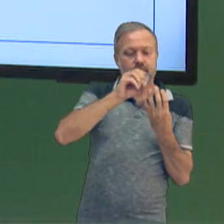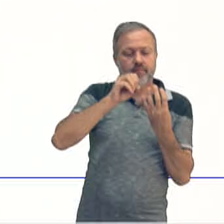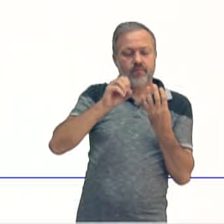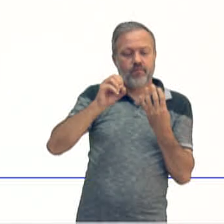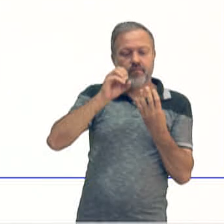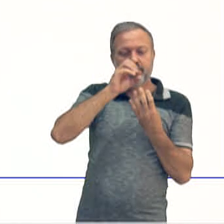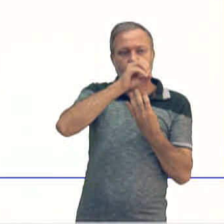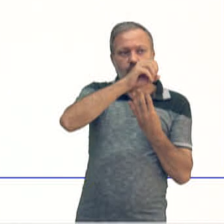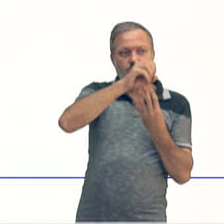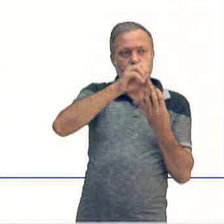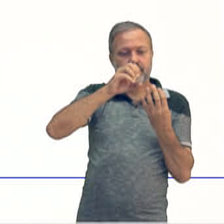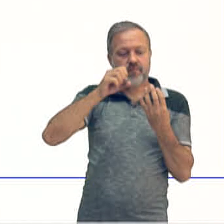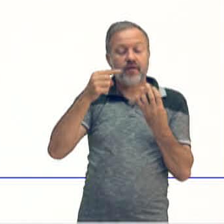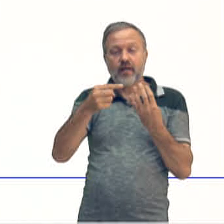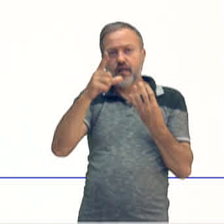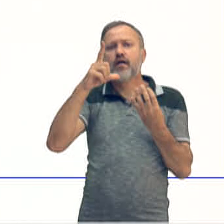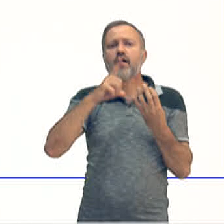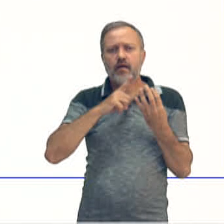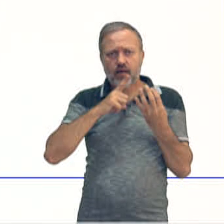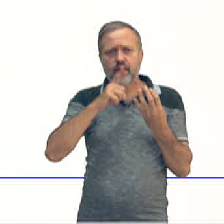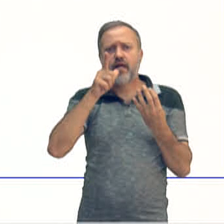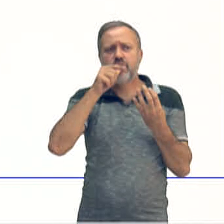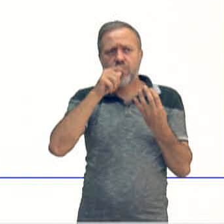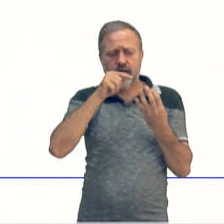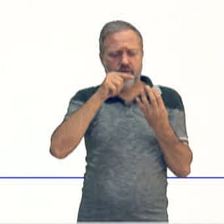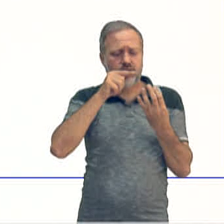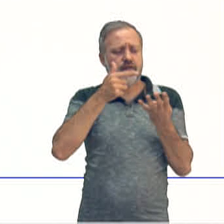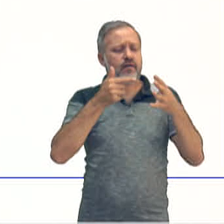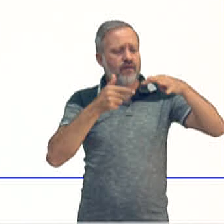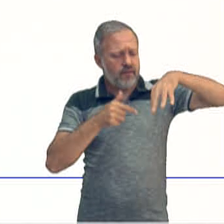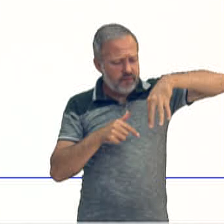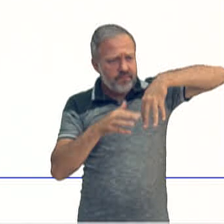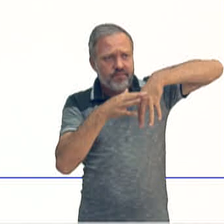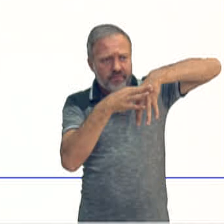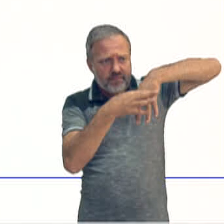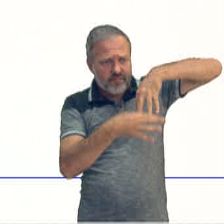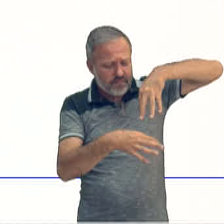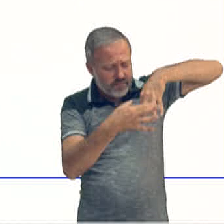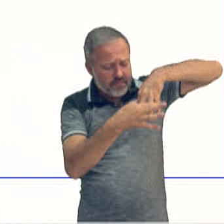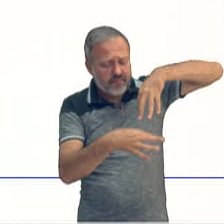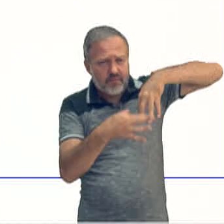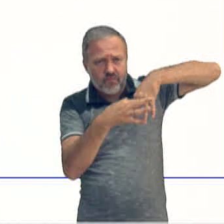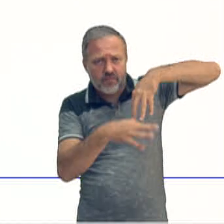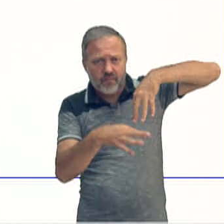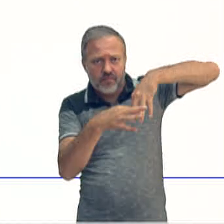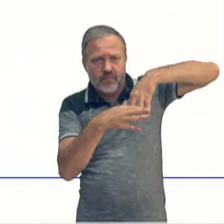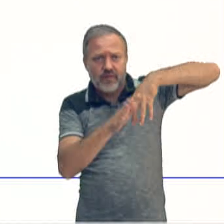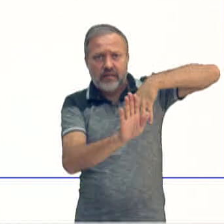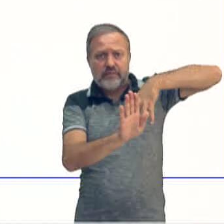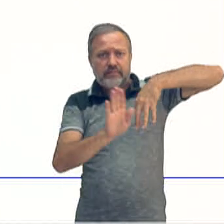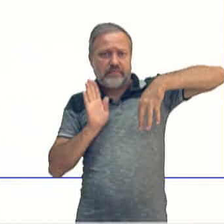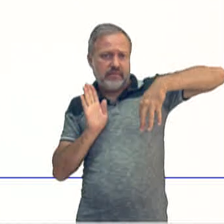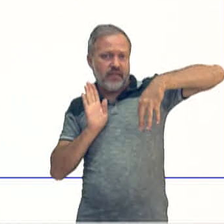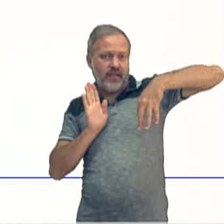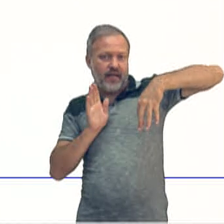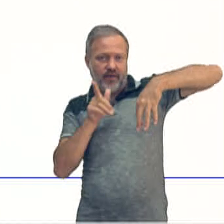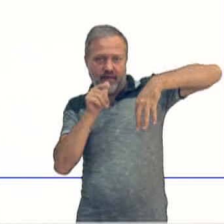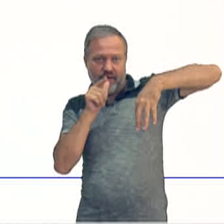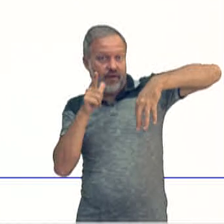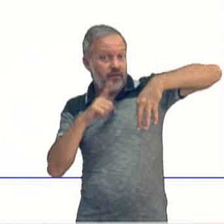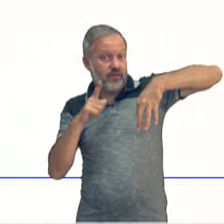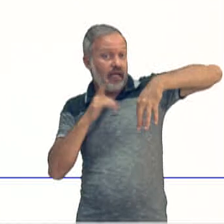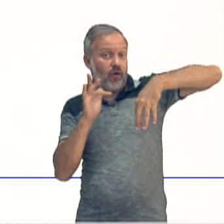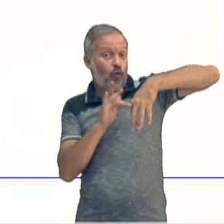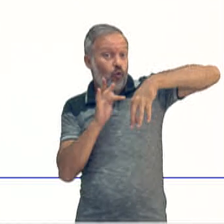também. E a parte hidrofóbica, que é a cauda, que não se mistura com água, fica protegida internamente. Não tem contato com